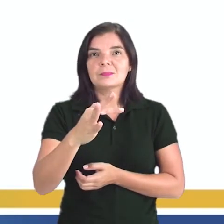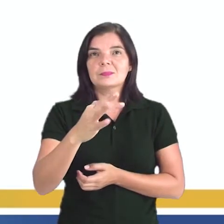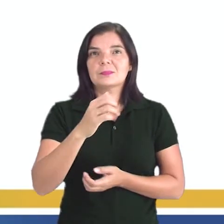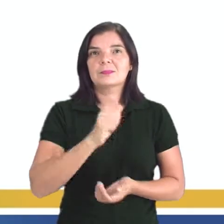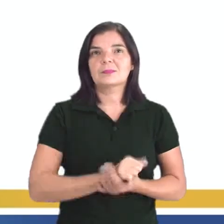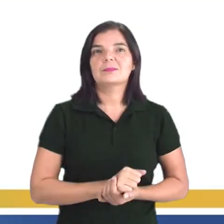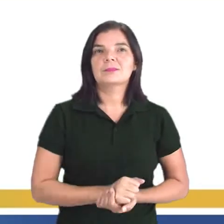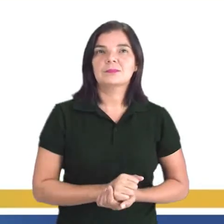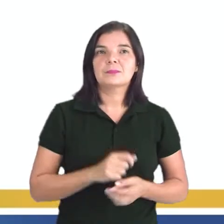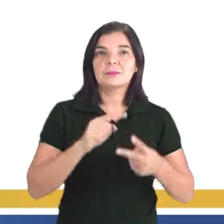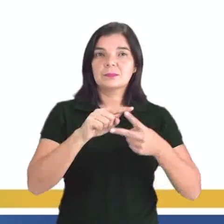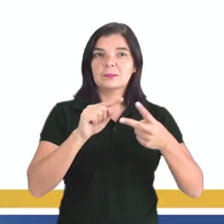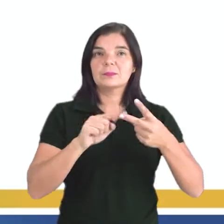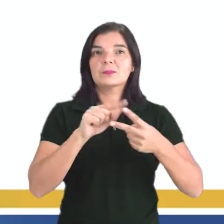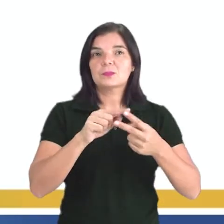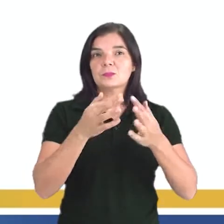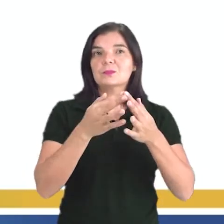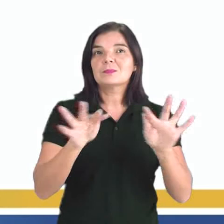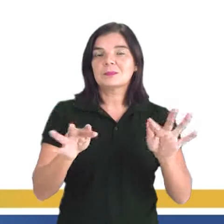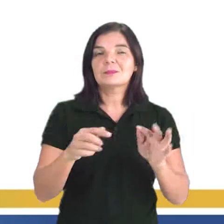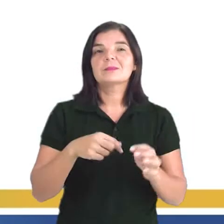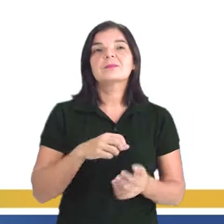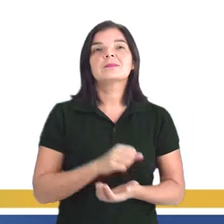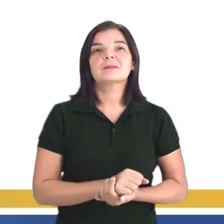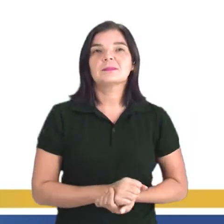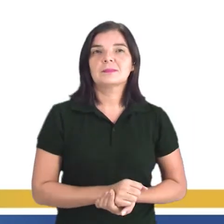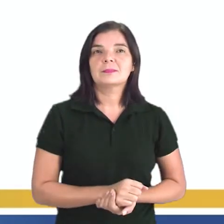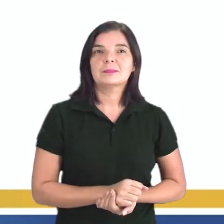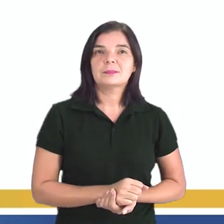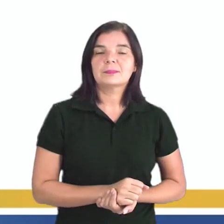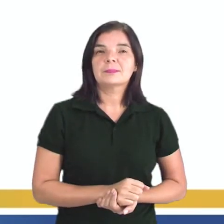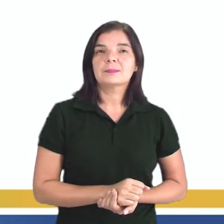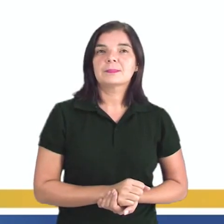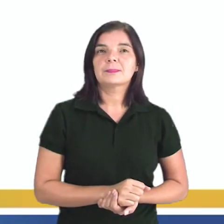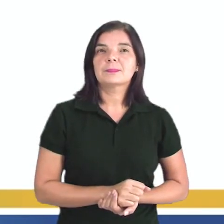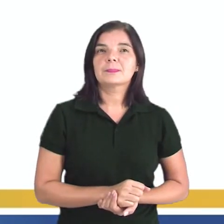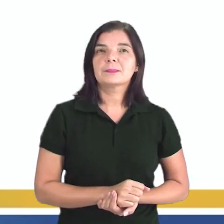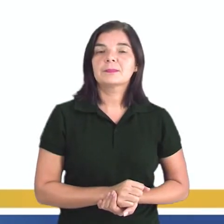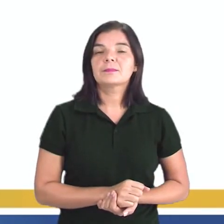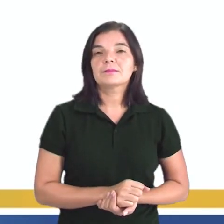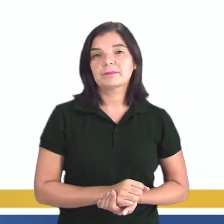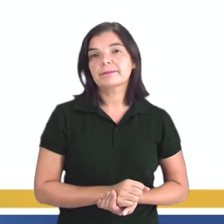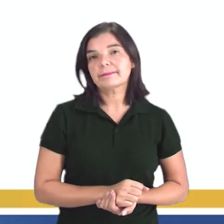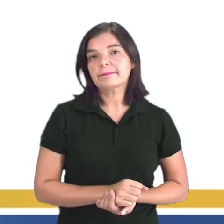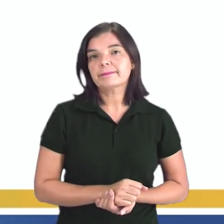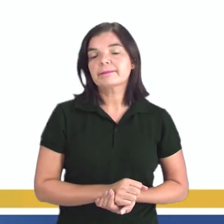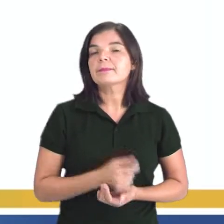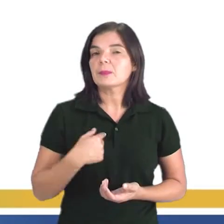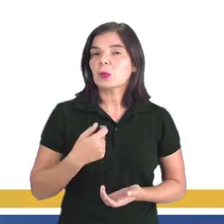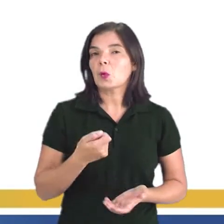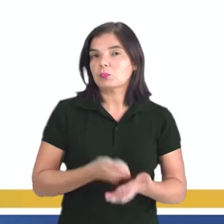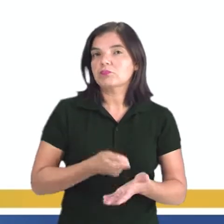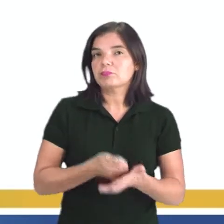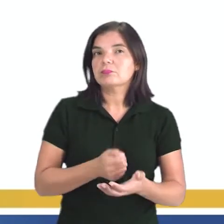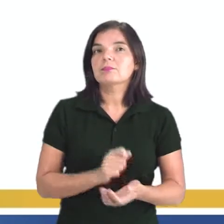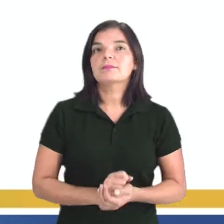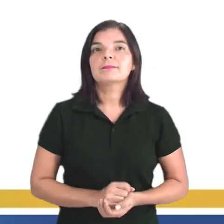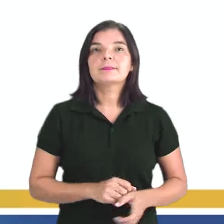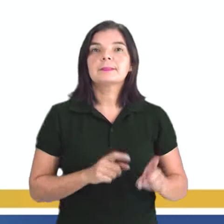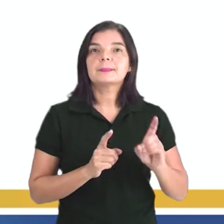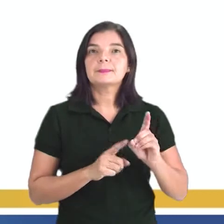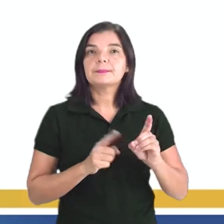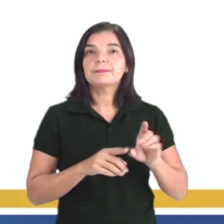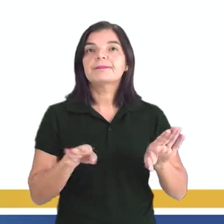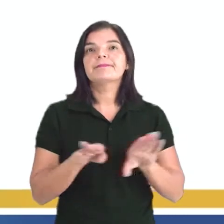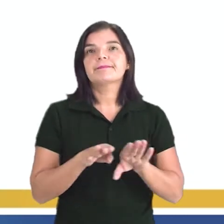simple present nas duas frases. Se você acreditar em você mesmo, qualquer coisa é possível. Então, aí é uma advertência, né? E na letra D